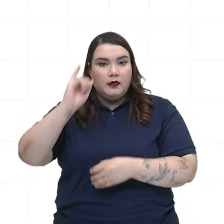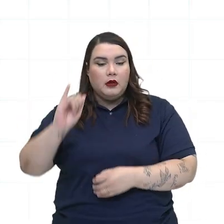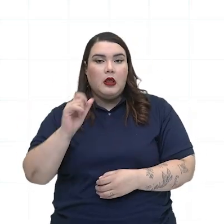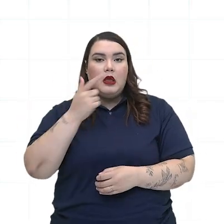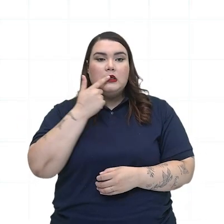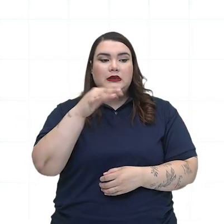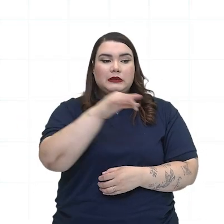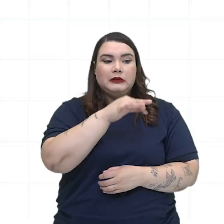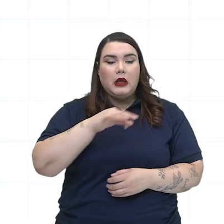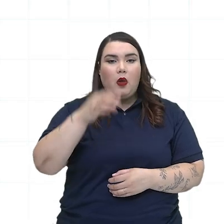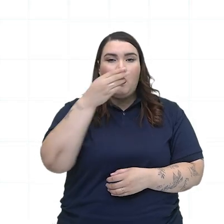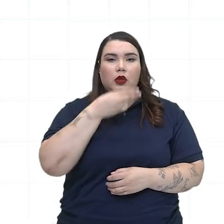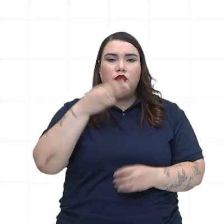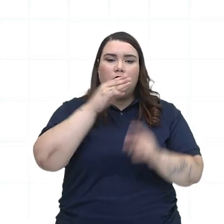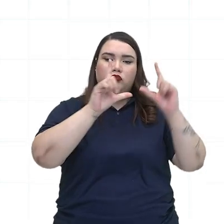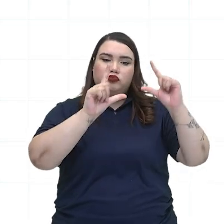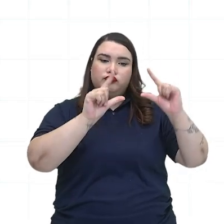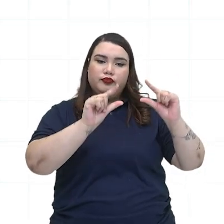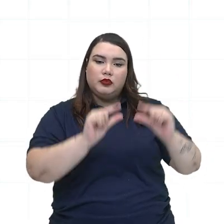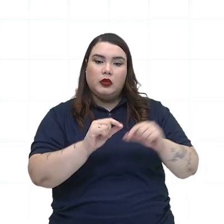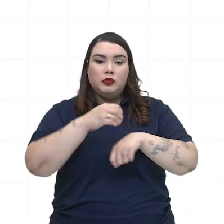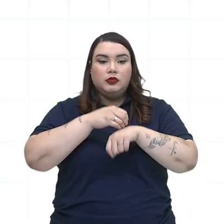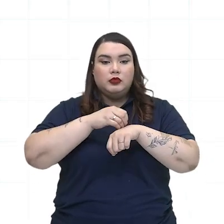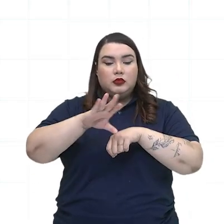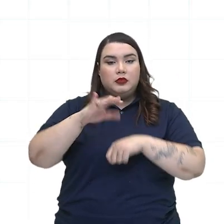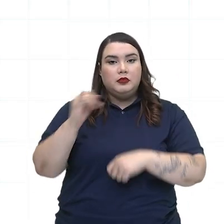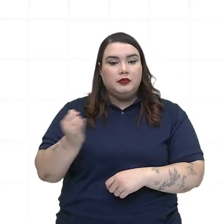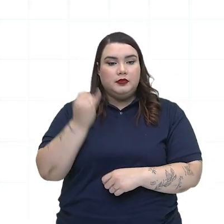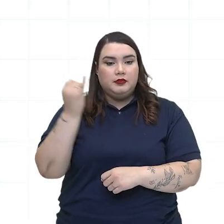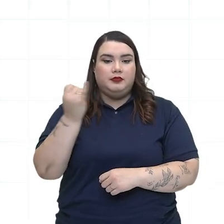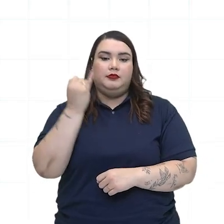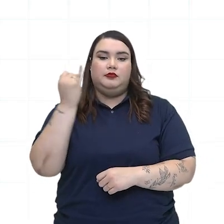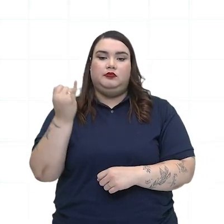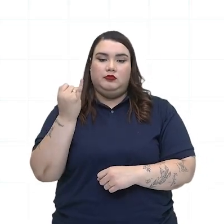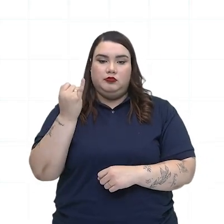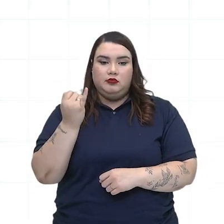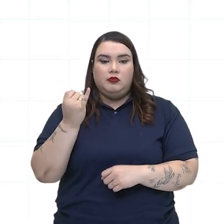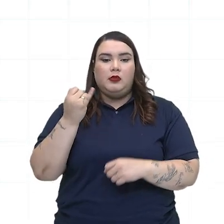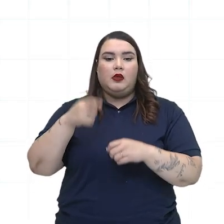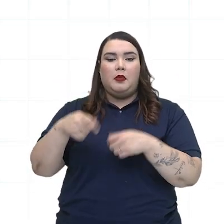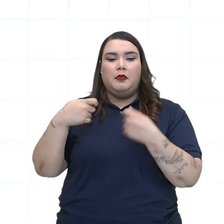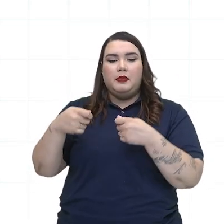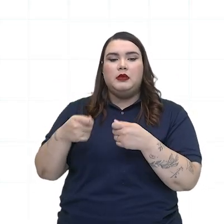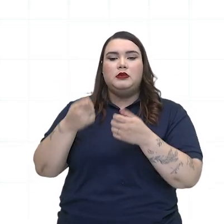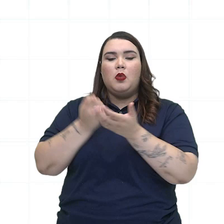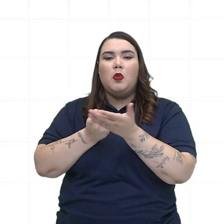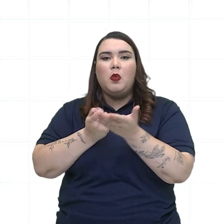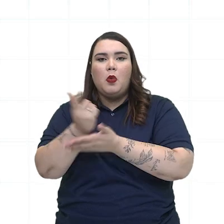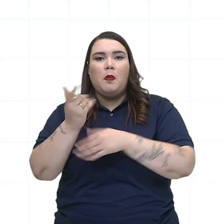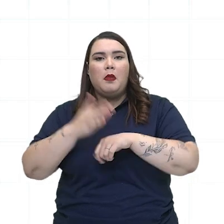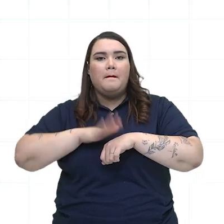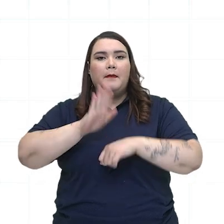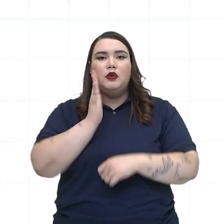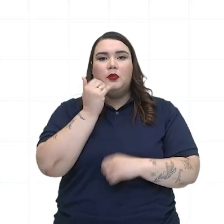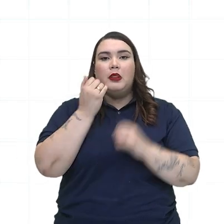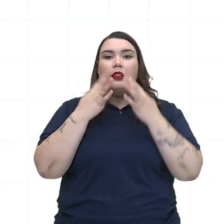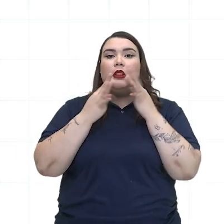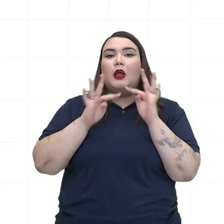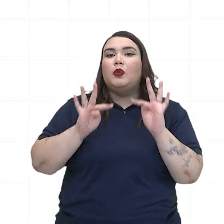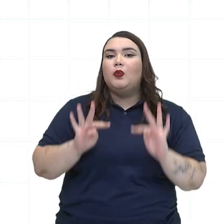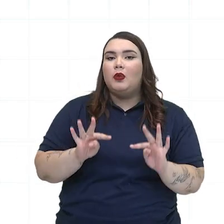uma dica super importante, desembale menos e descasque mais, dê preferência a alimentos